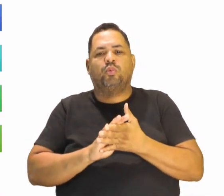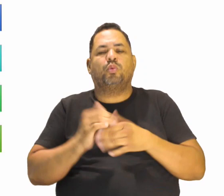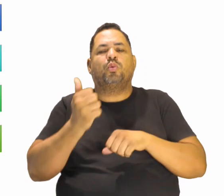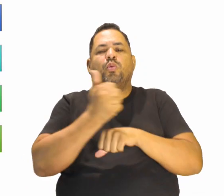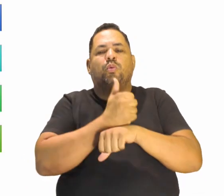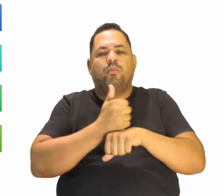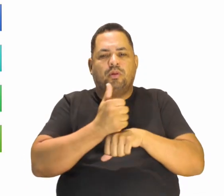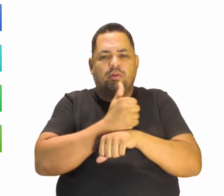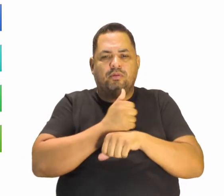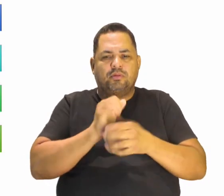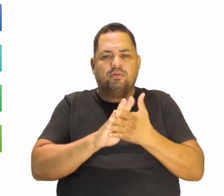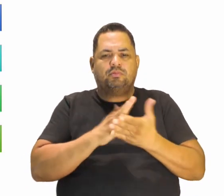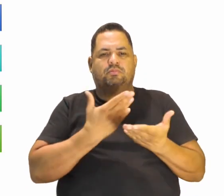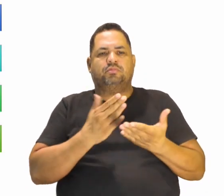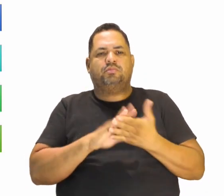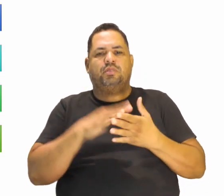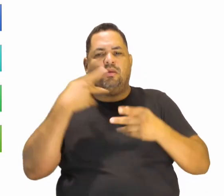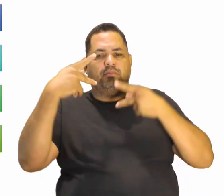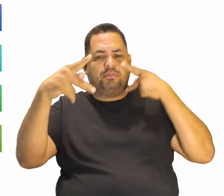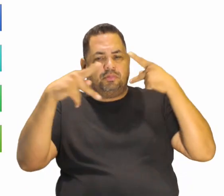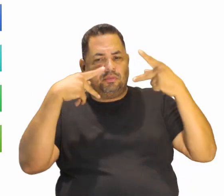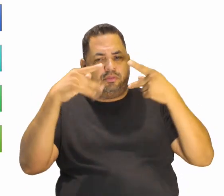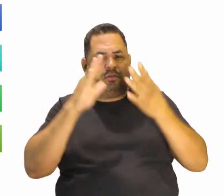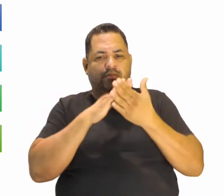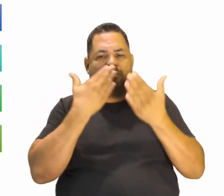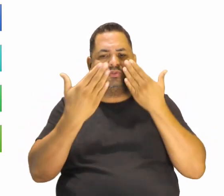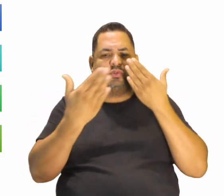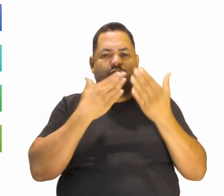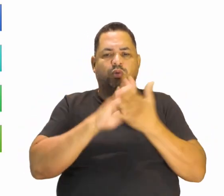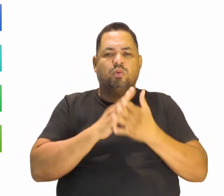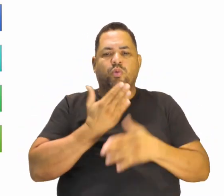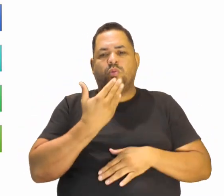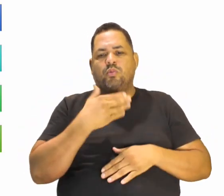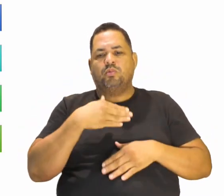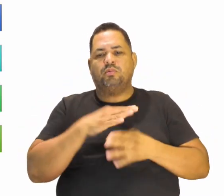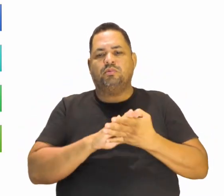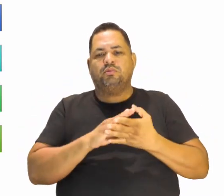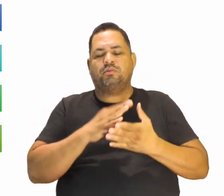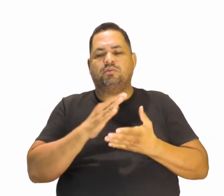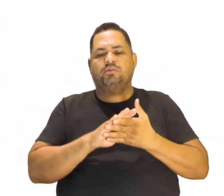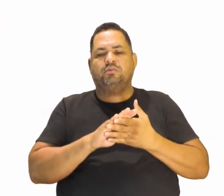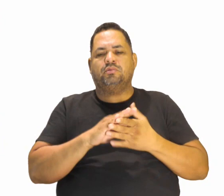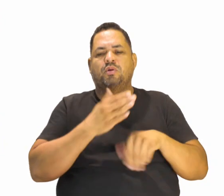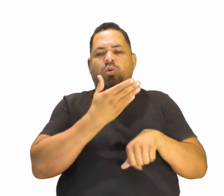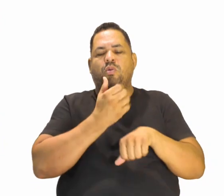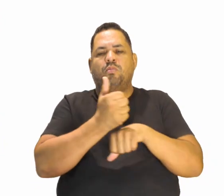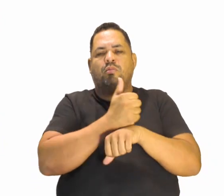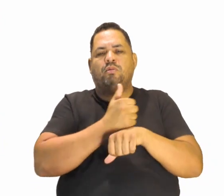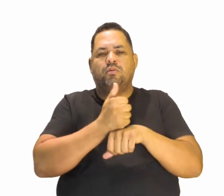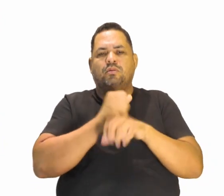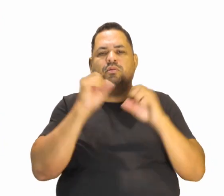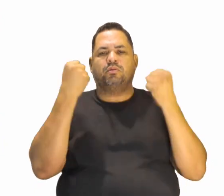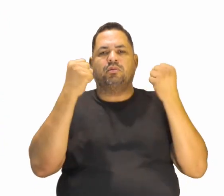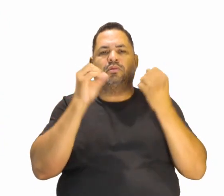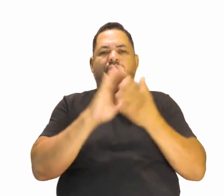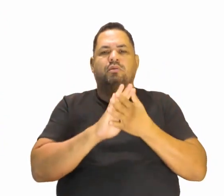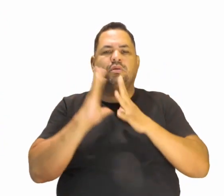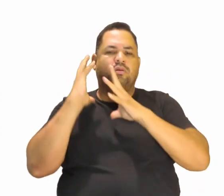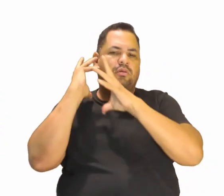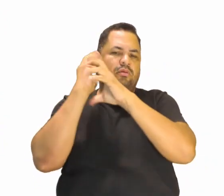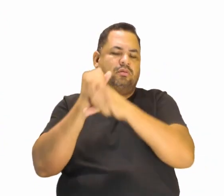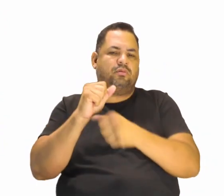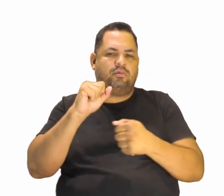psicólogo, nutricionista e um profissional de educação física para te ajudar, certo? E aí, revisão feita, te chamo aqui para fazer